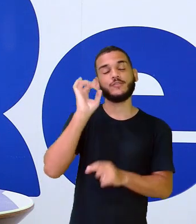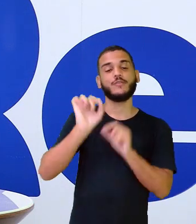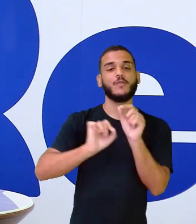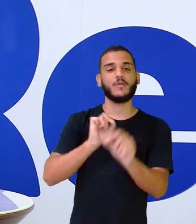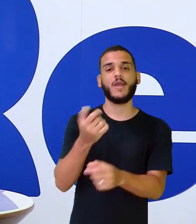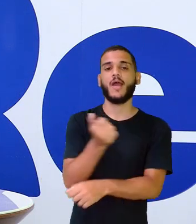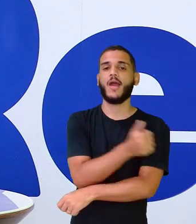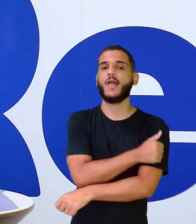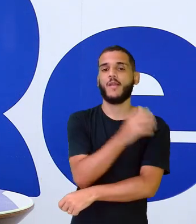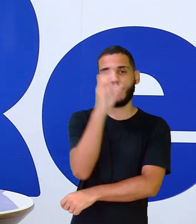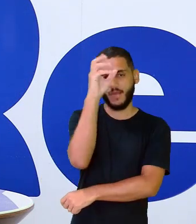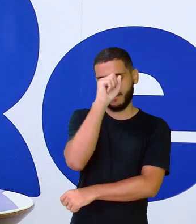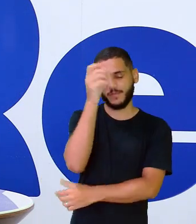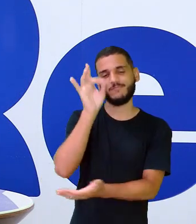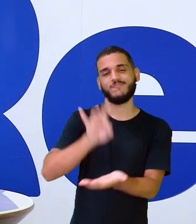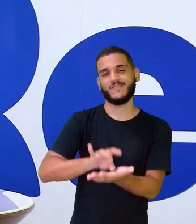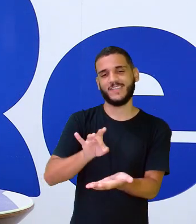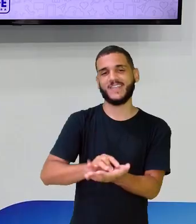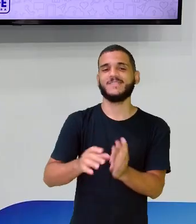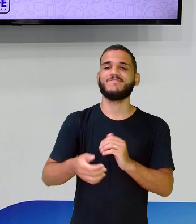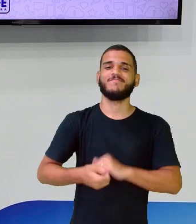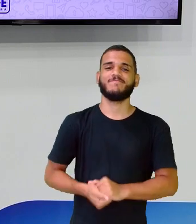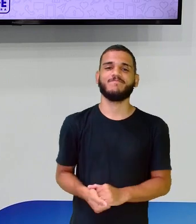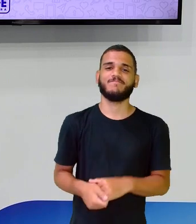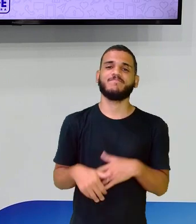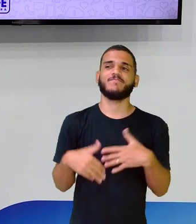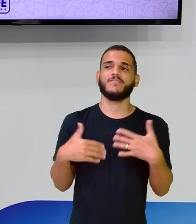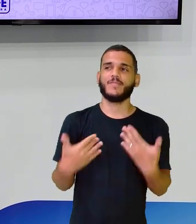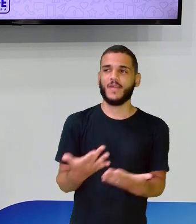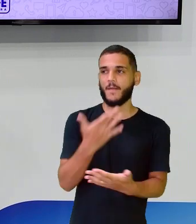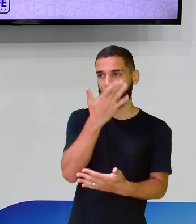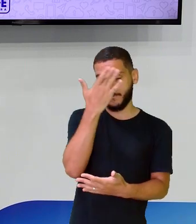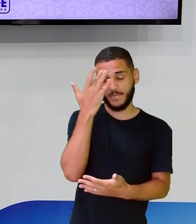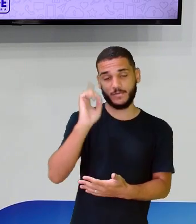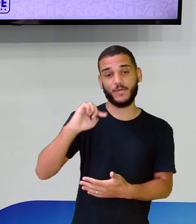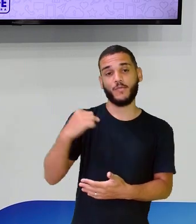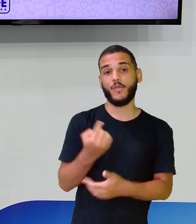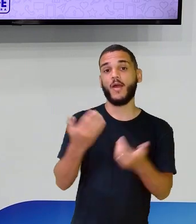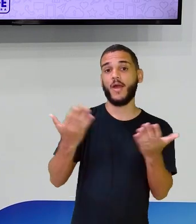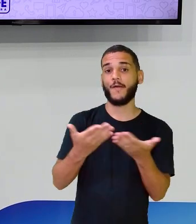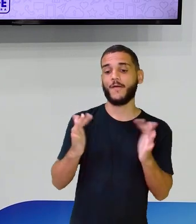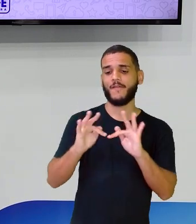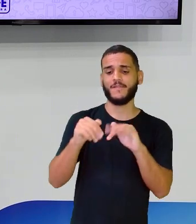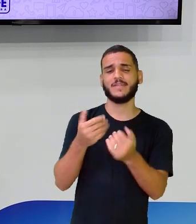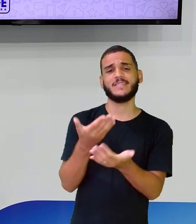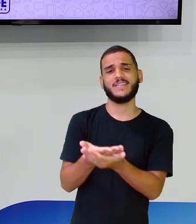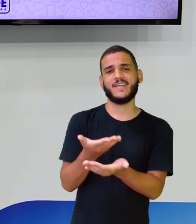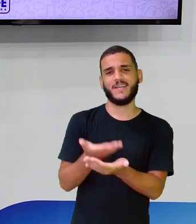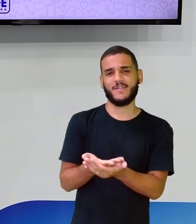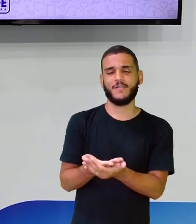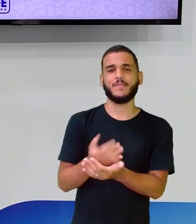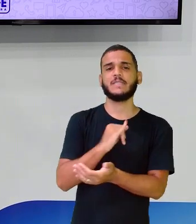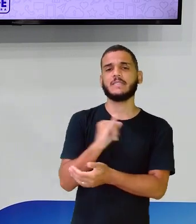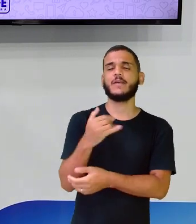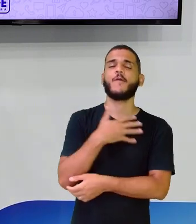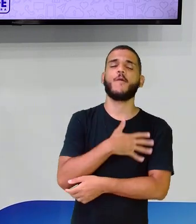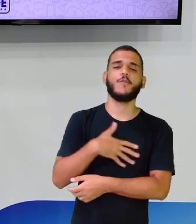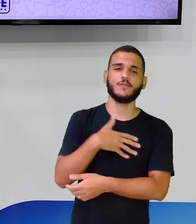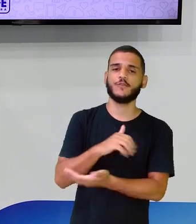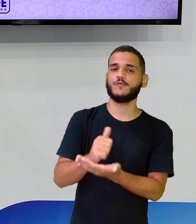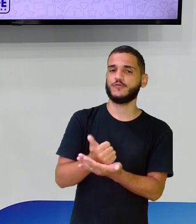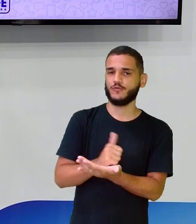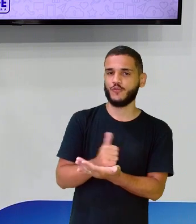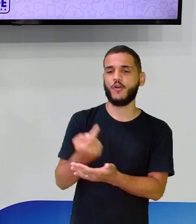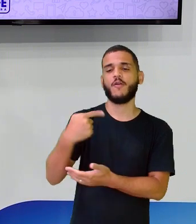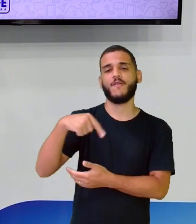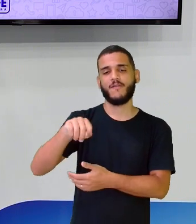estudantes aprenderam sim. Com certeza. Então, gente, a gente vai terminando a nossa aula por aqui. Se você gostou do jogo, vai